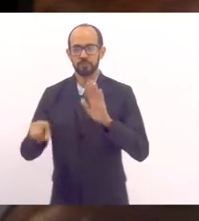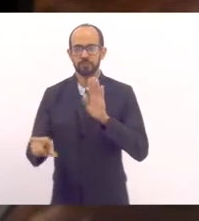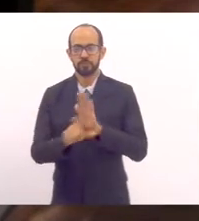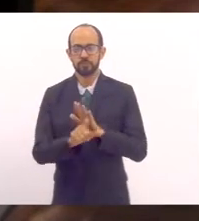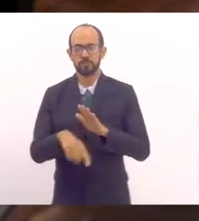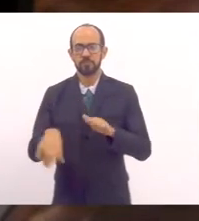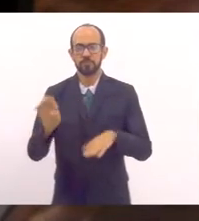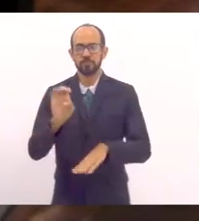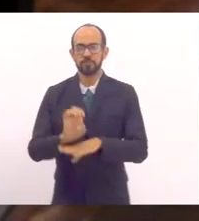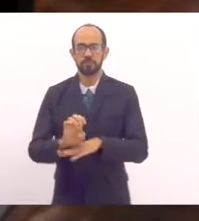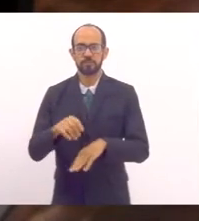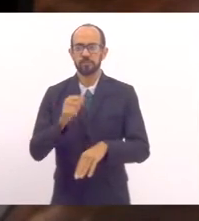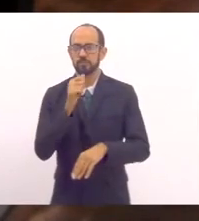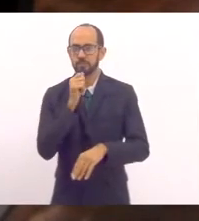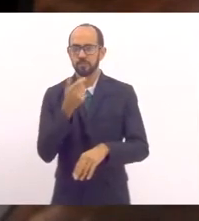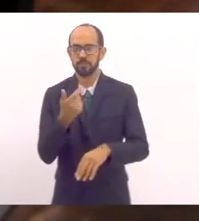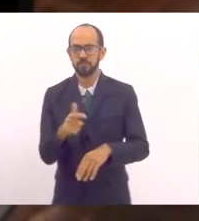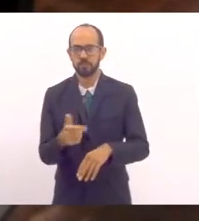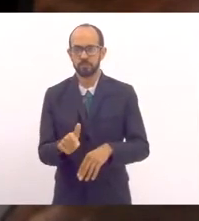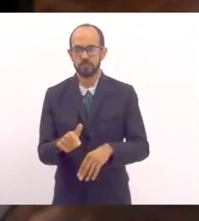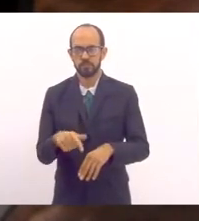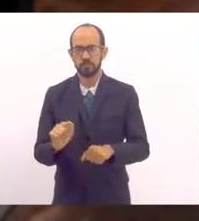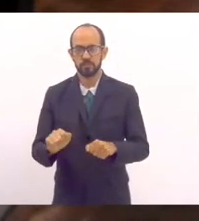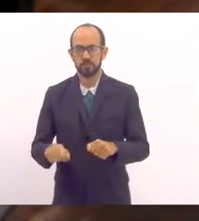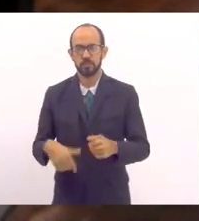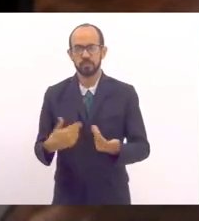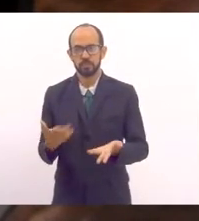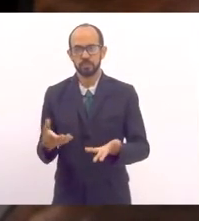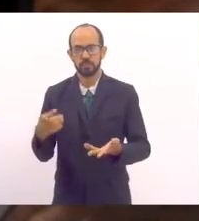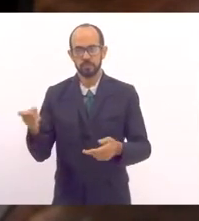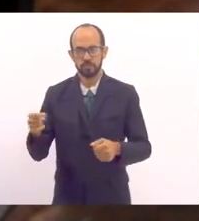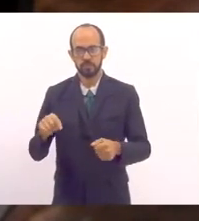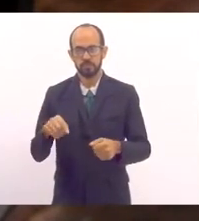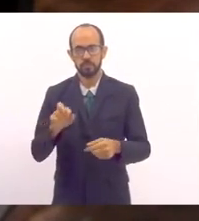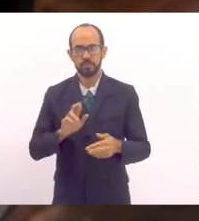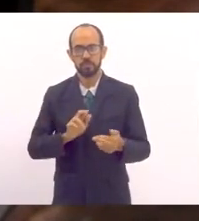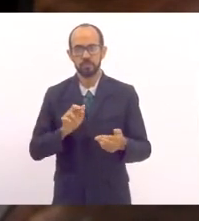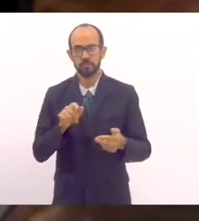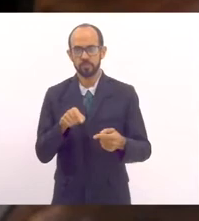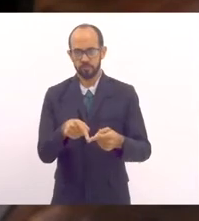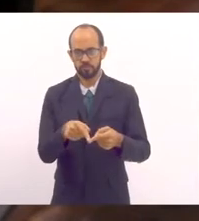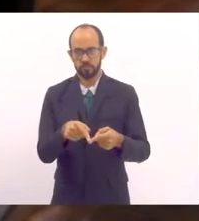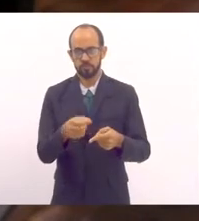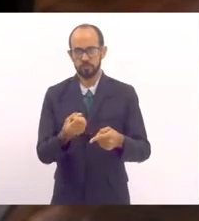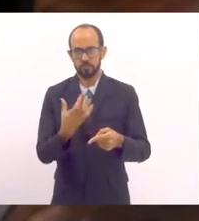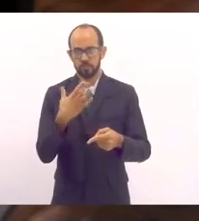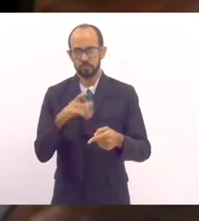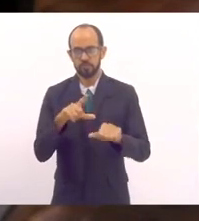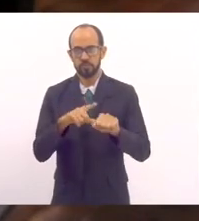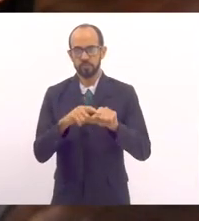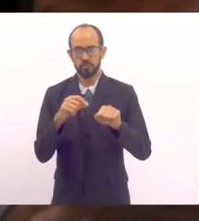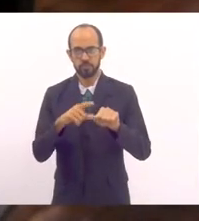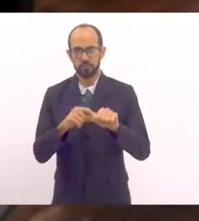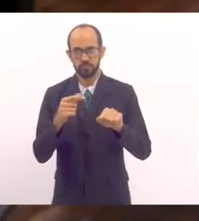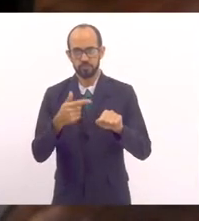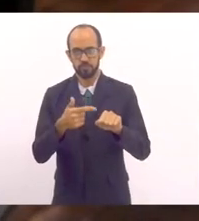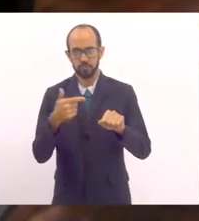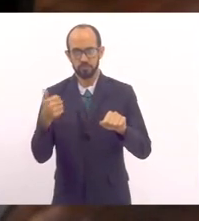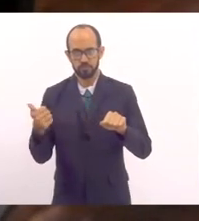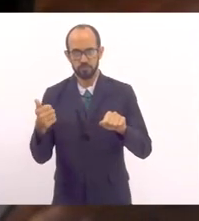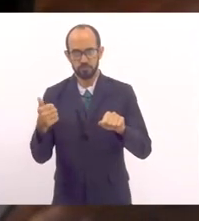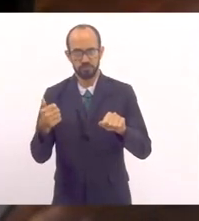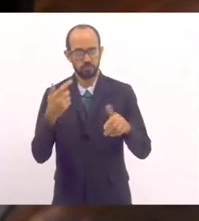um, né? Então, ele está partindo de uma boa premissa. Mas tem aqui um artigo 21. Olha o que, que o BA